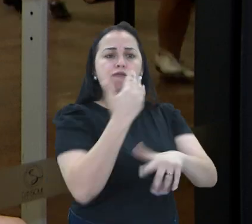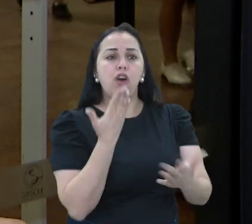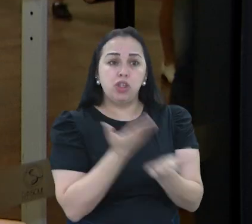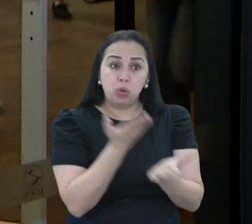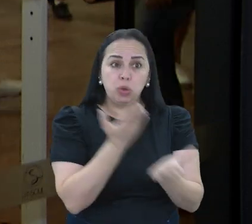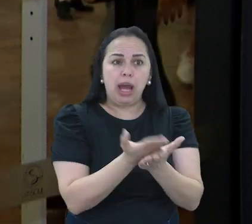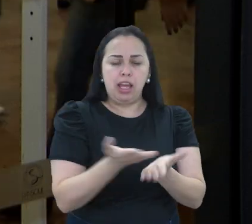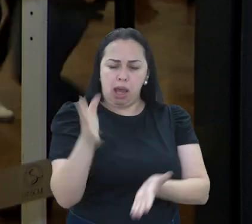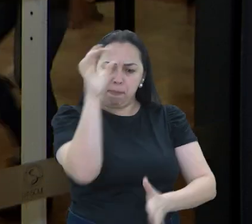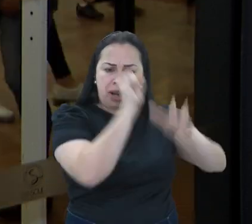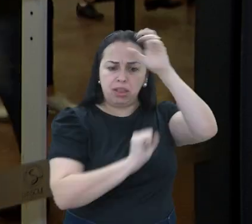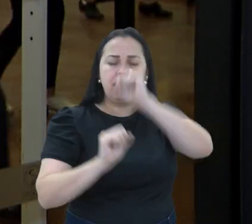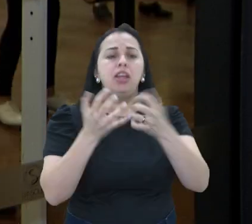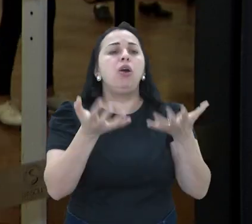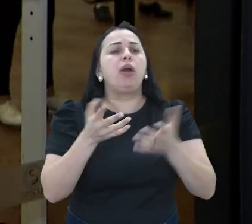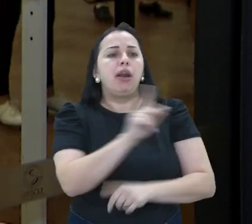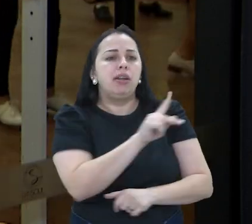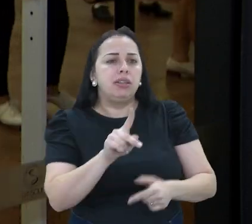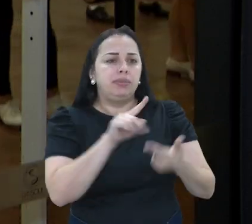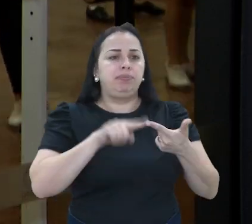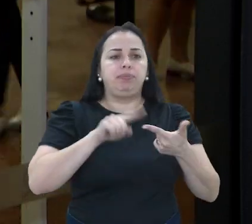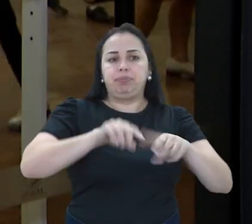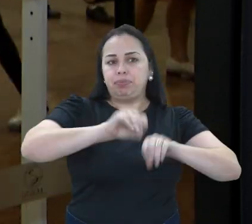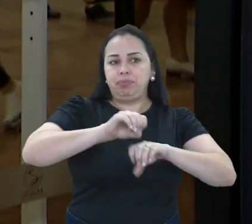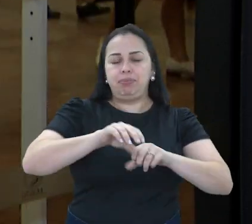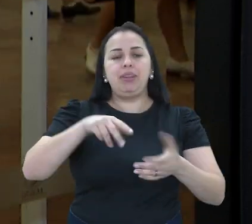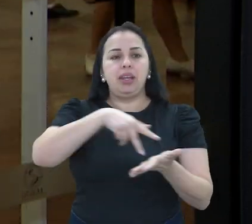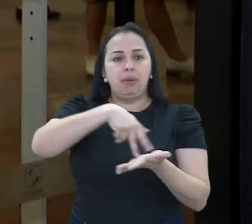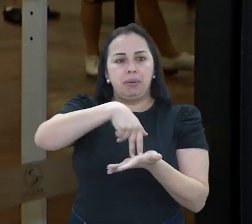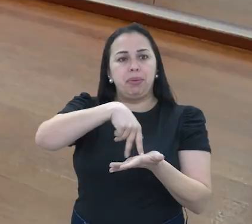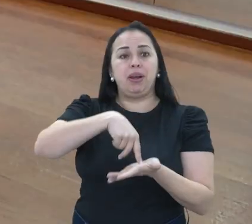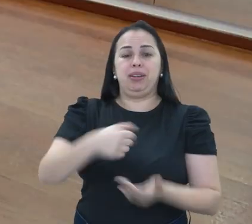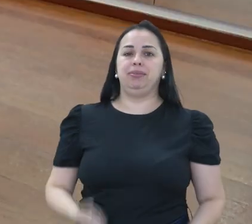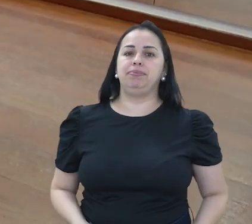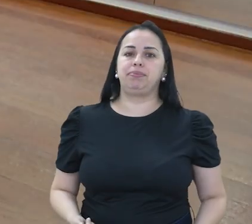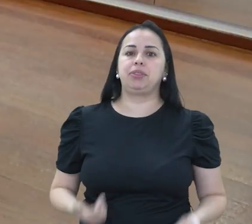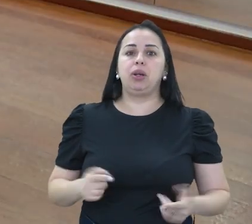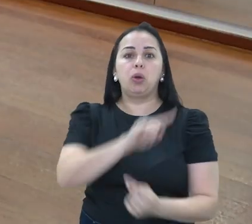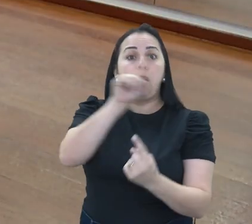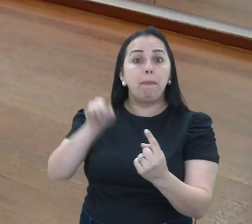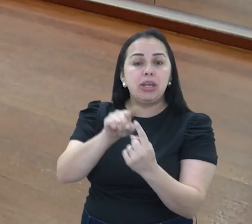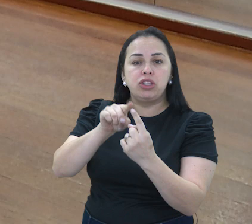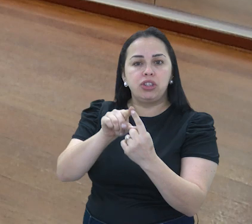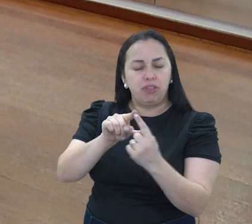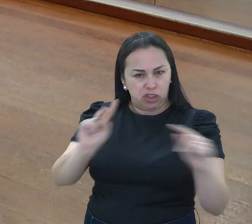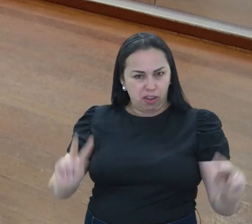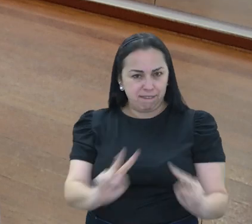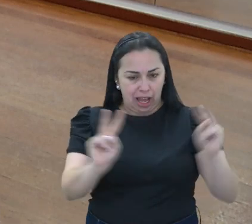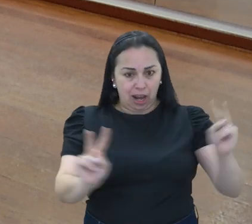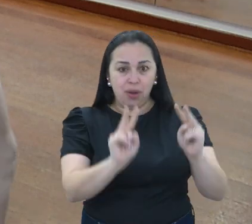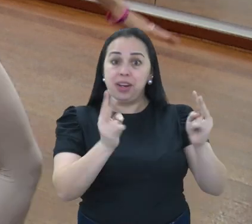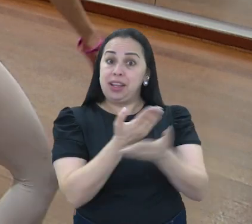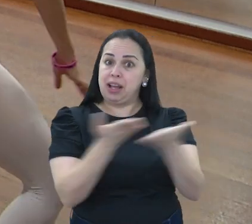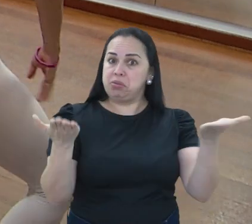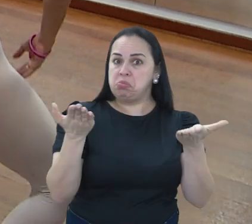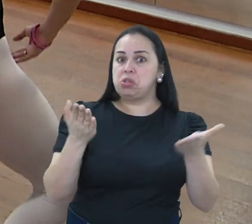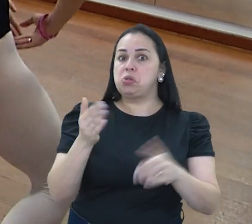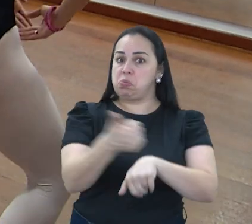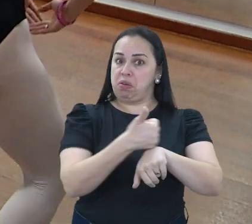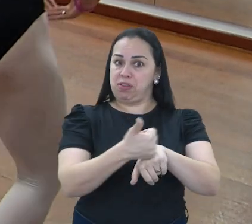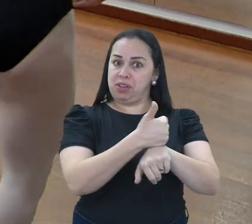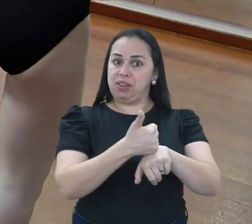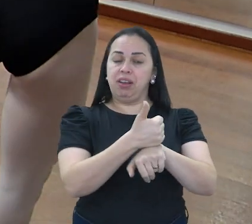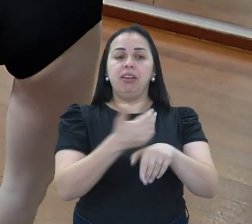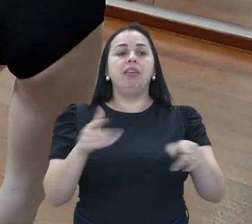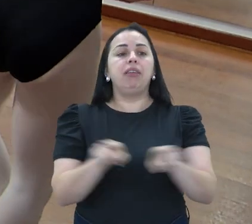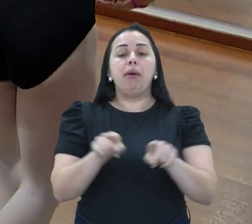vou estudar, porque eu quero ser professora, quero dar aula e quero ser bailarina. Com o objetivo de valorizar estes profissionais e estimular